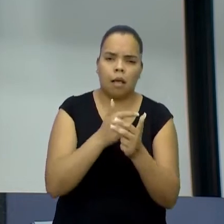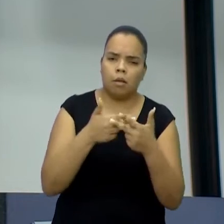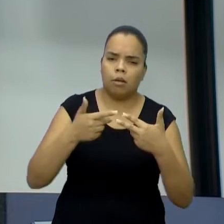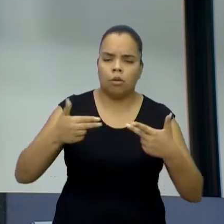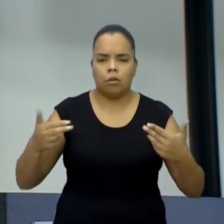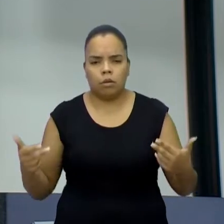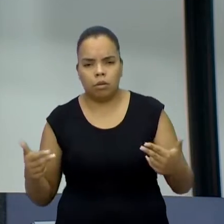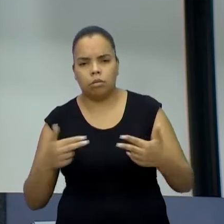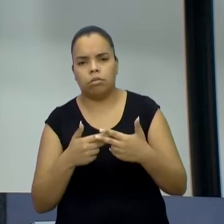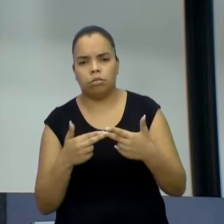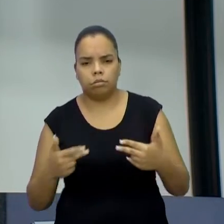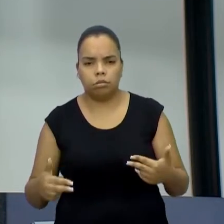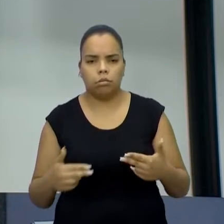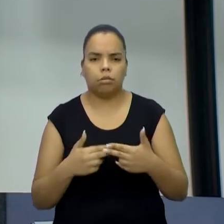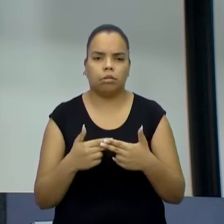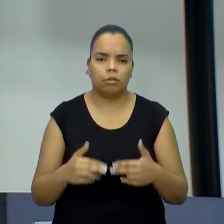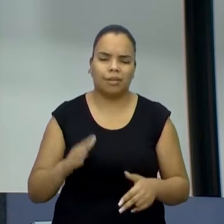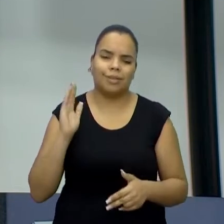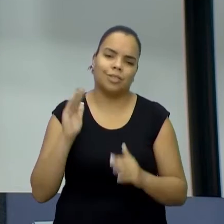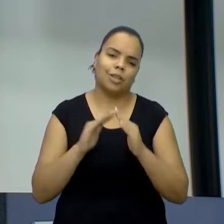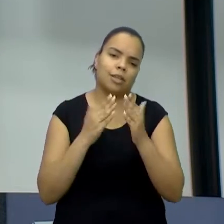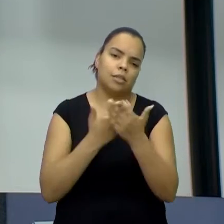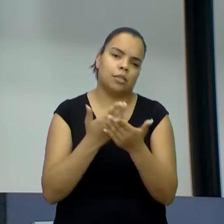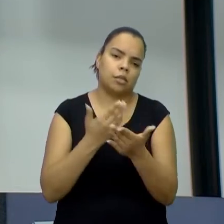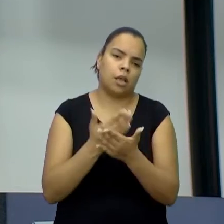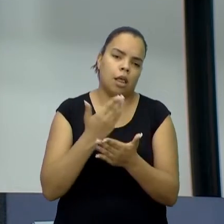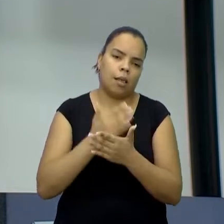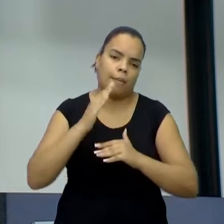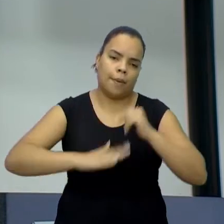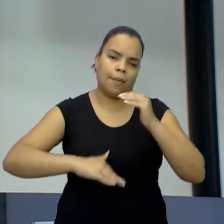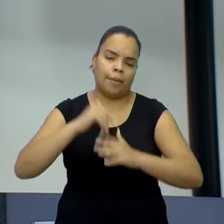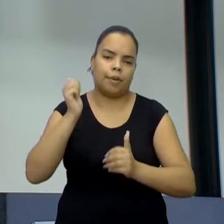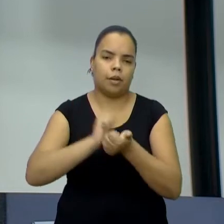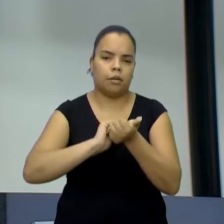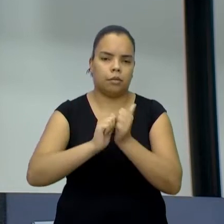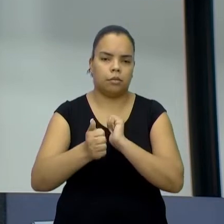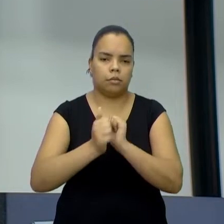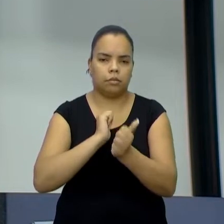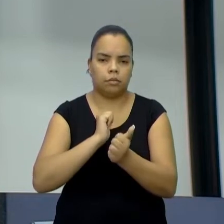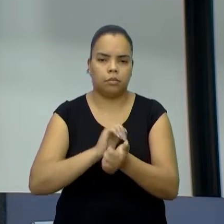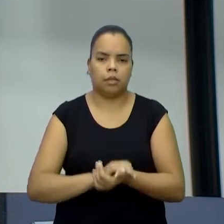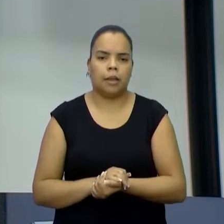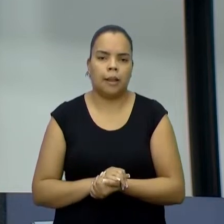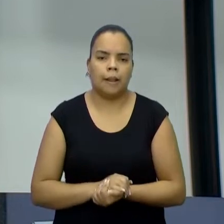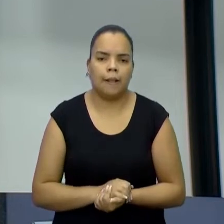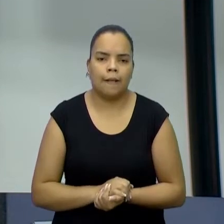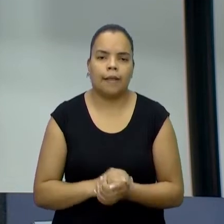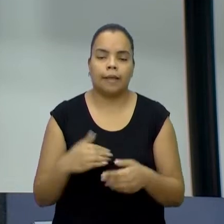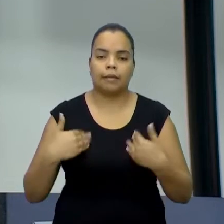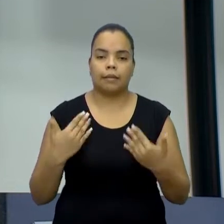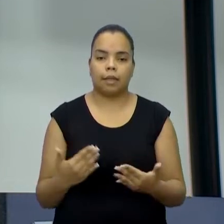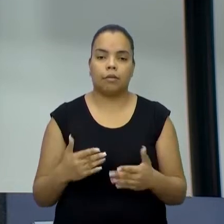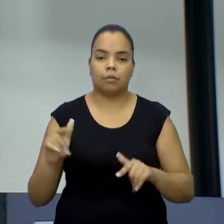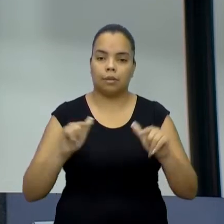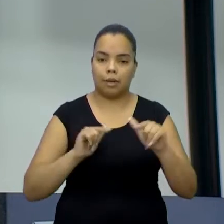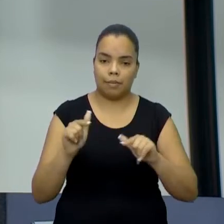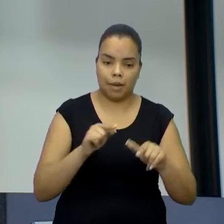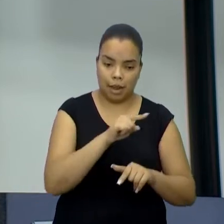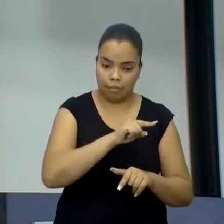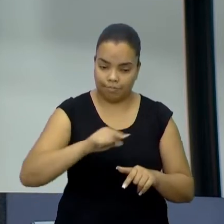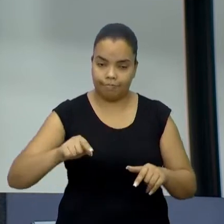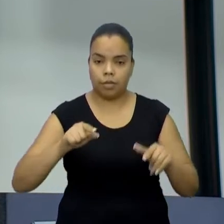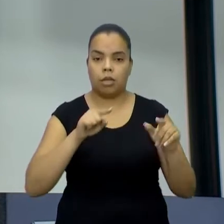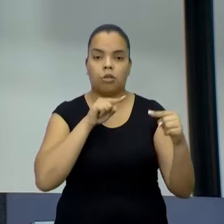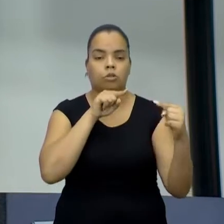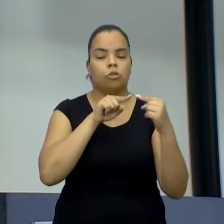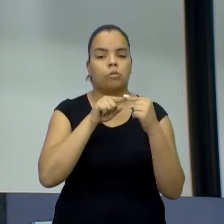levado, né, já iniciado ali na escola, em uma prática esportiva e levado para a sua vida. Então, trabalhar esses